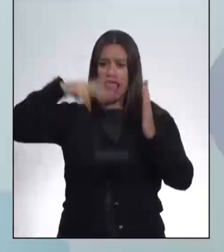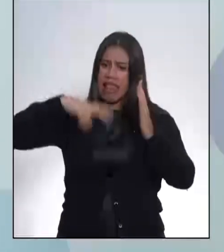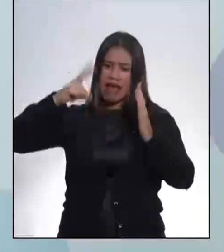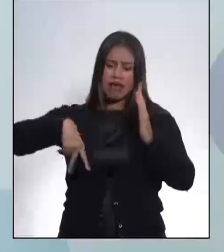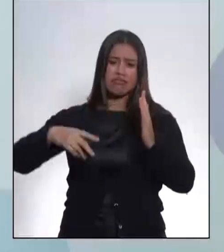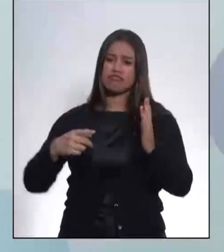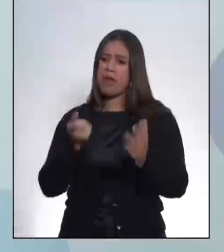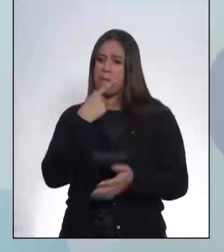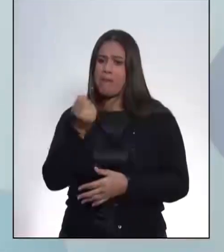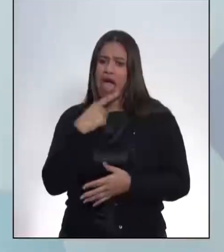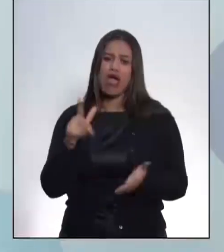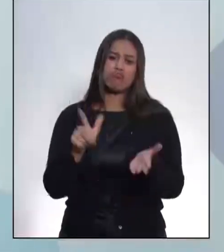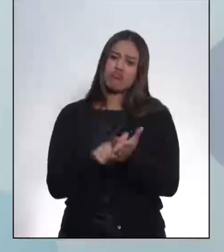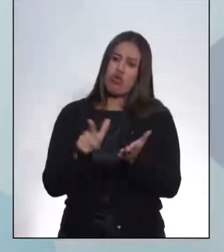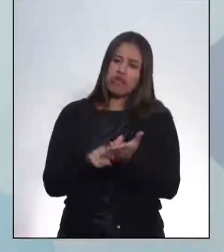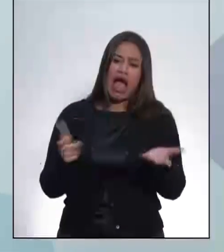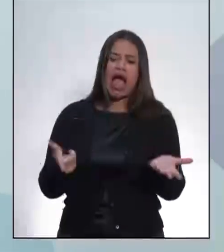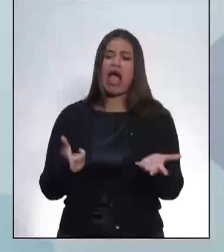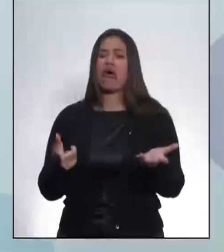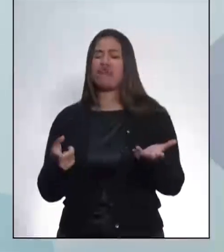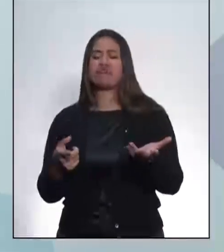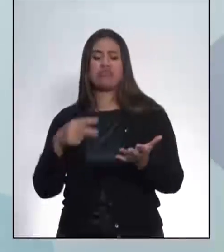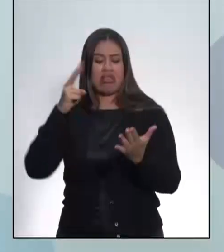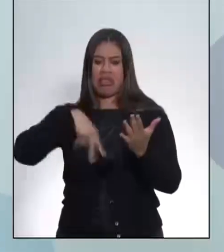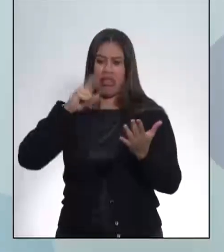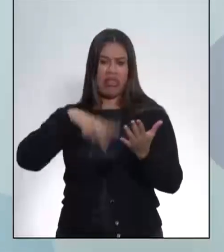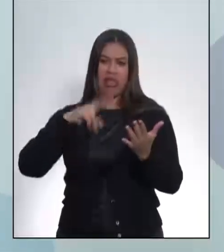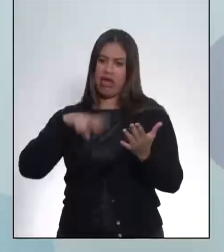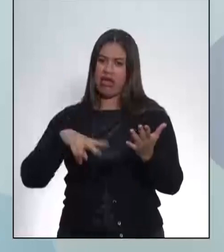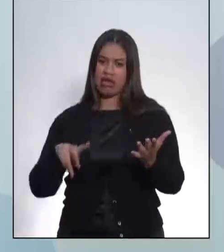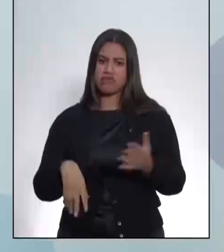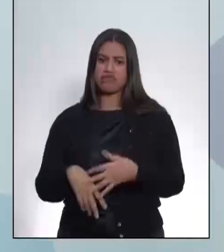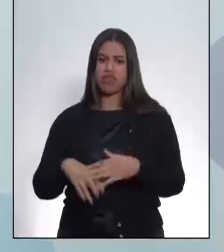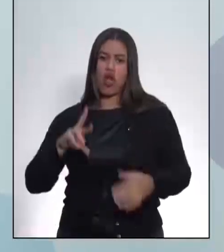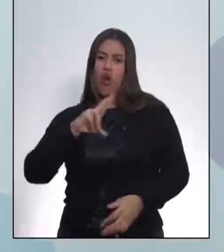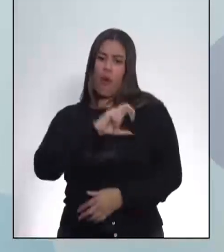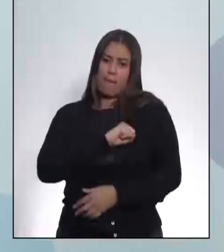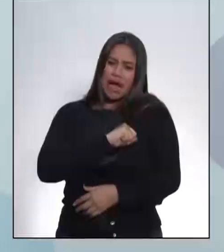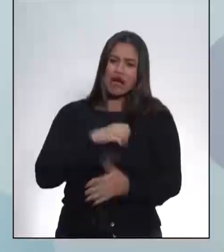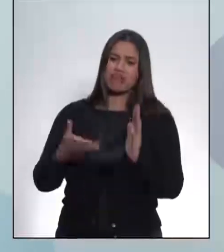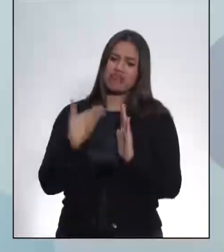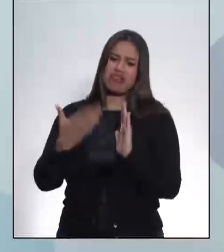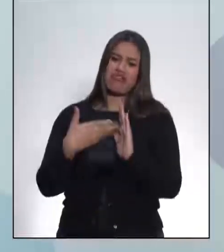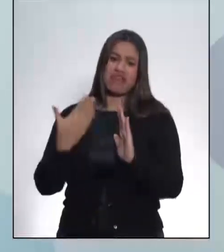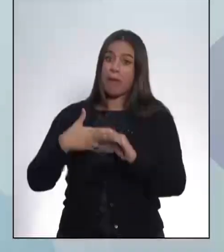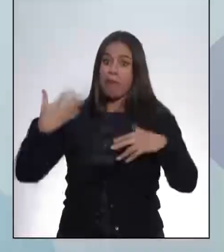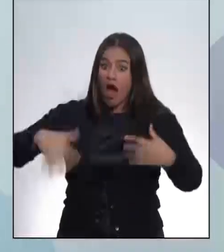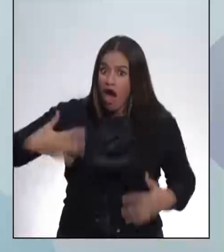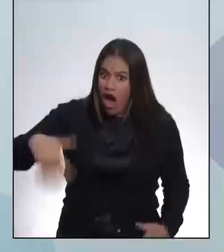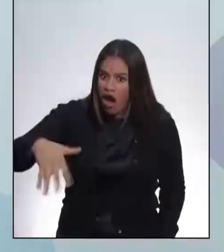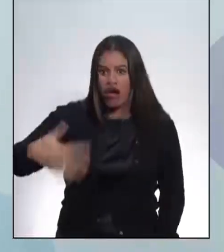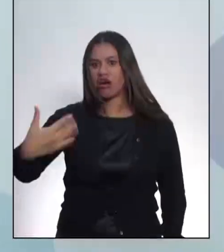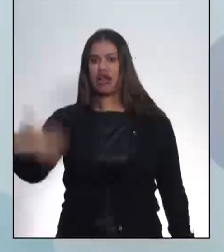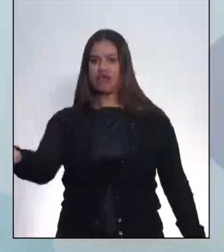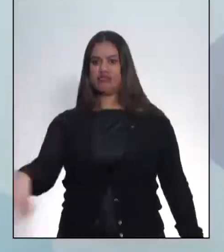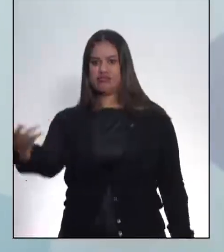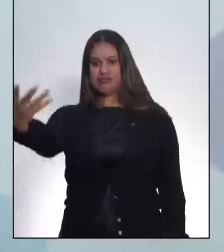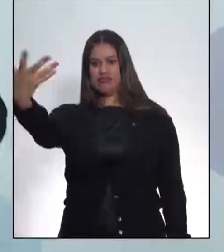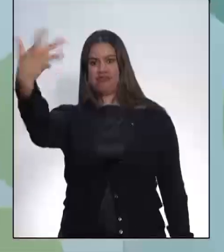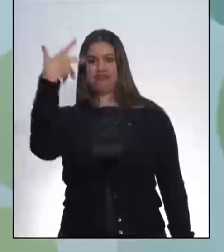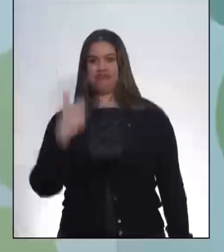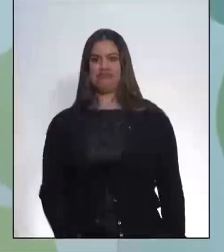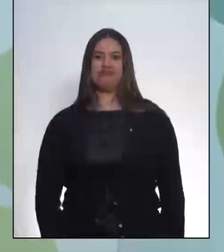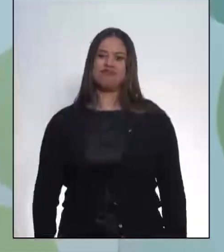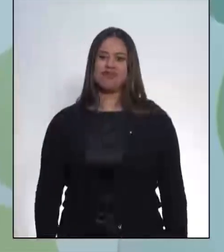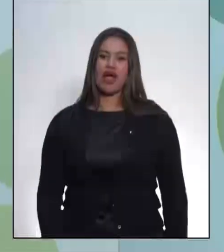de remédio, jornal, o que cair na sua mão, você sai para ler. Tudo bem? Romance, revista, bora. Porque a